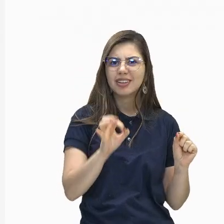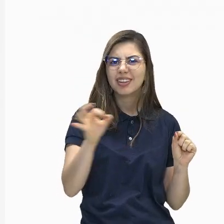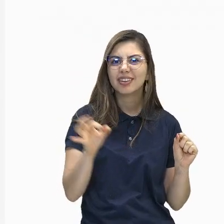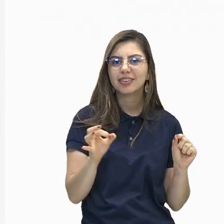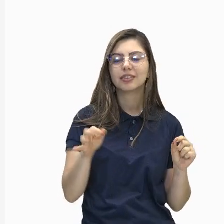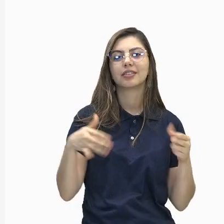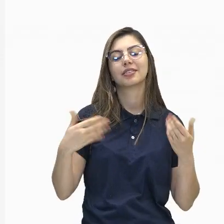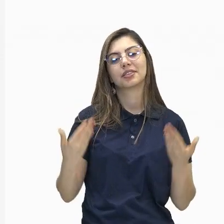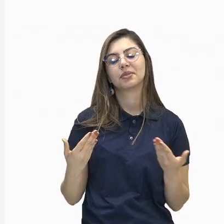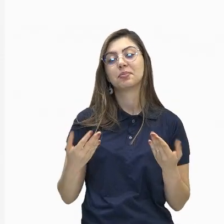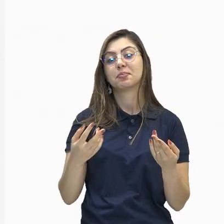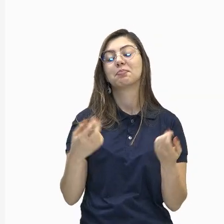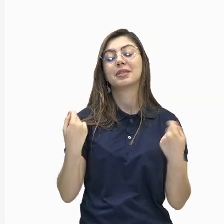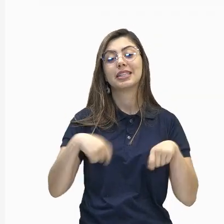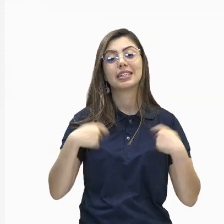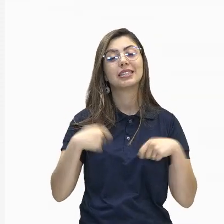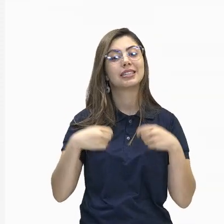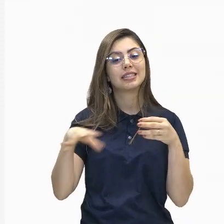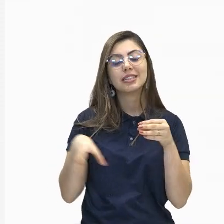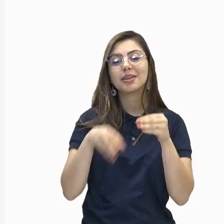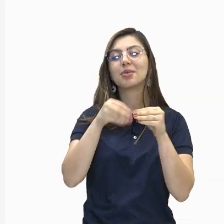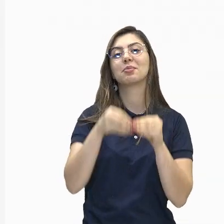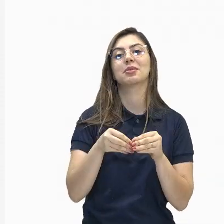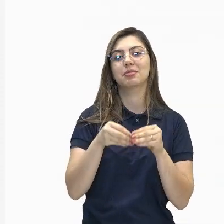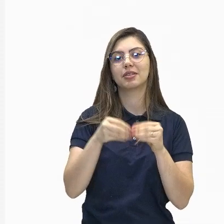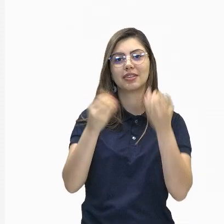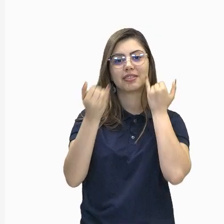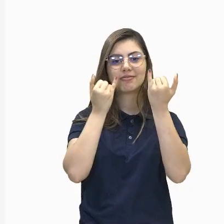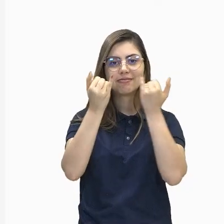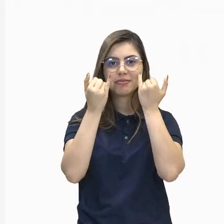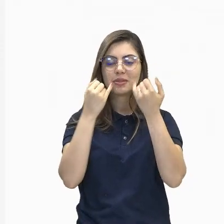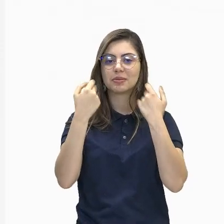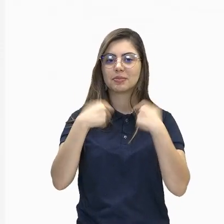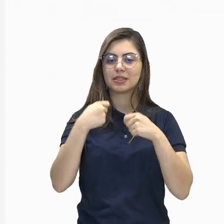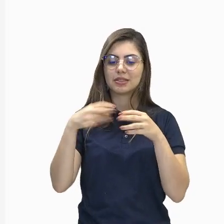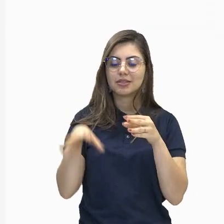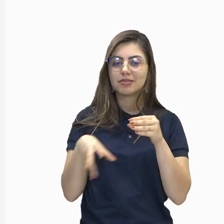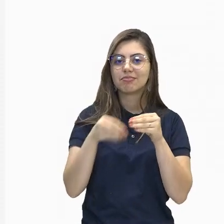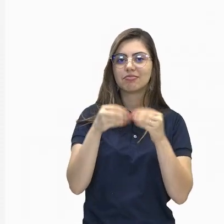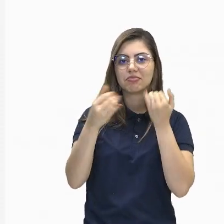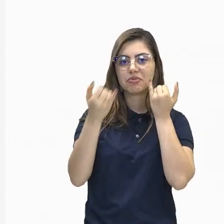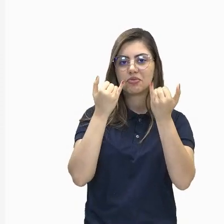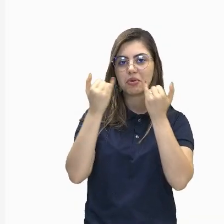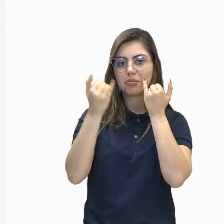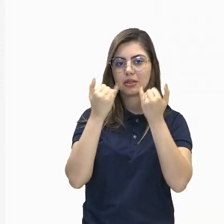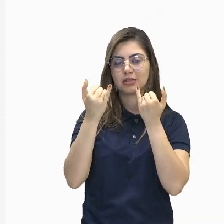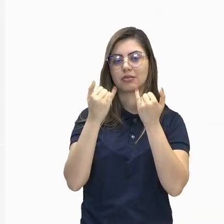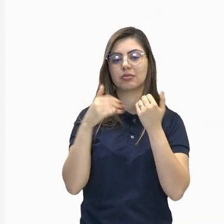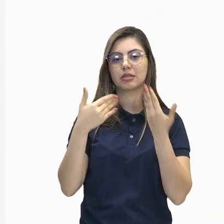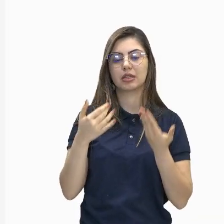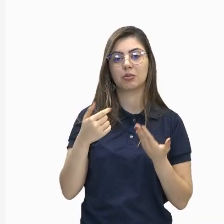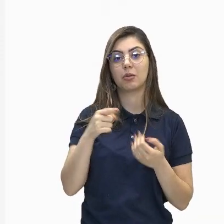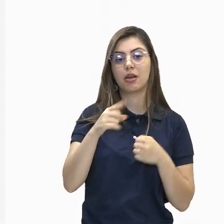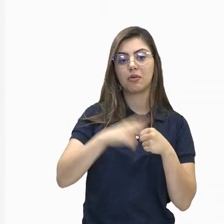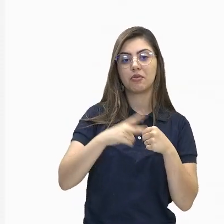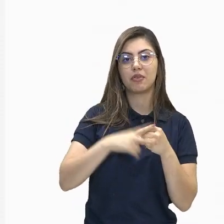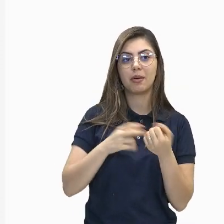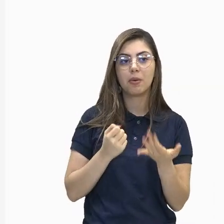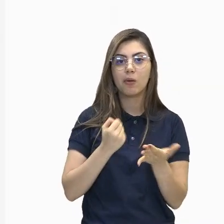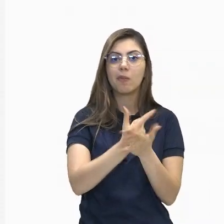que eu tenho a necessidade de um complemento, de um termo que complete a informação. O verbo comprar